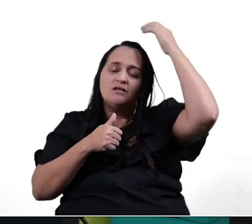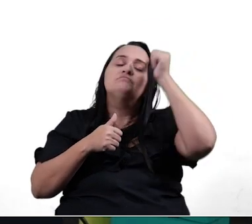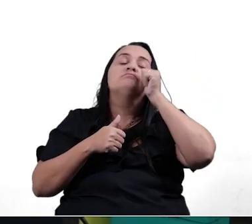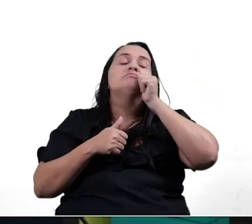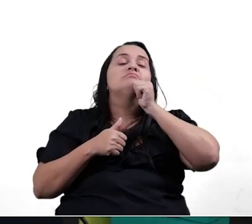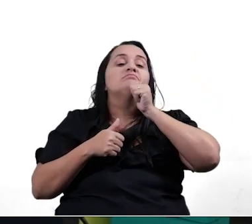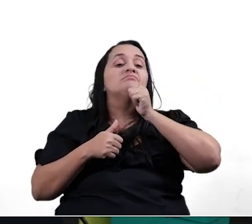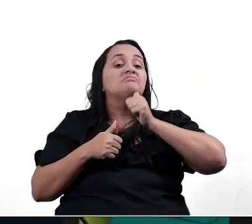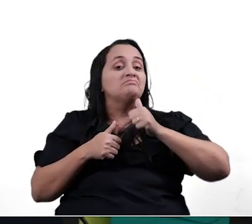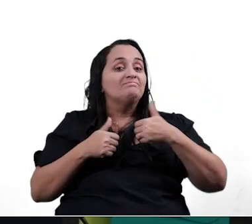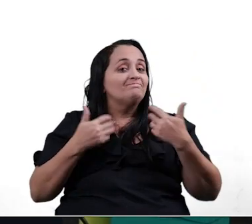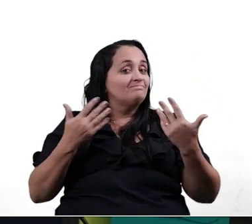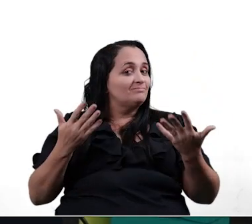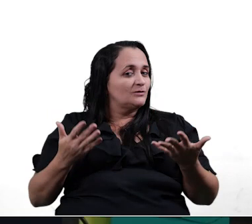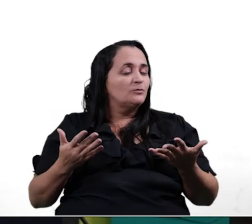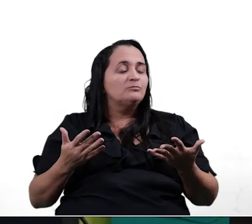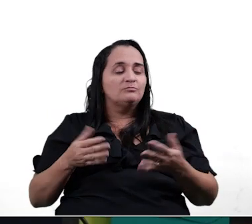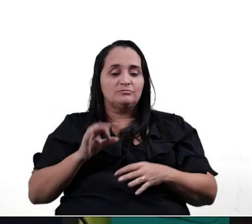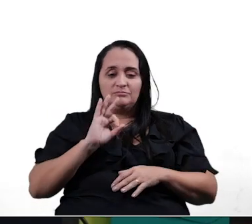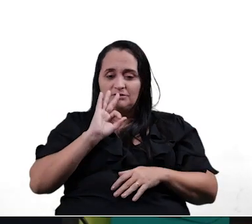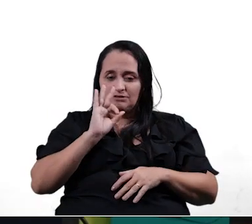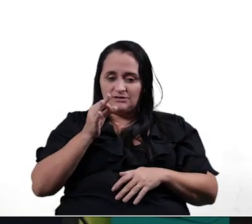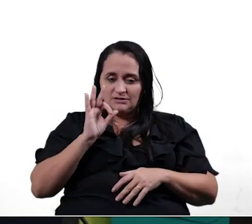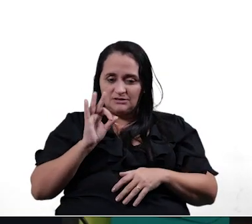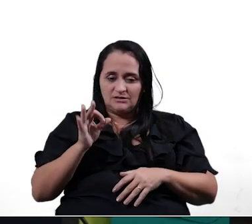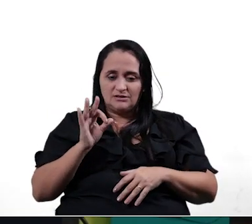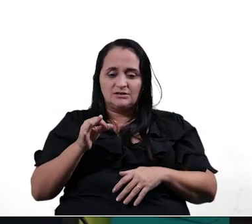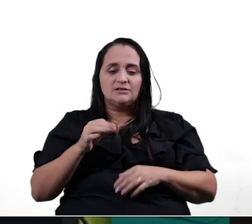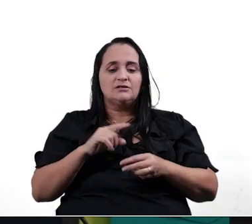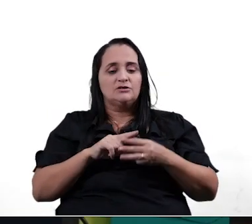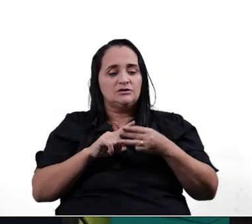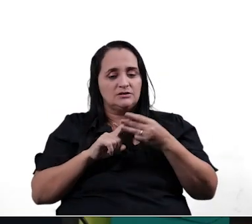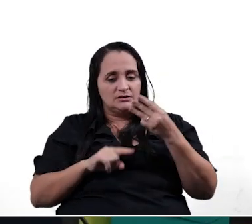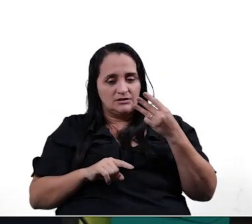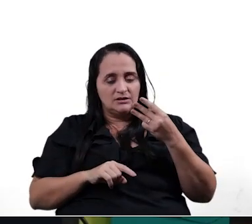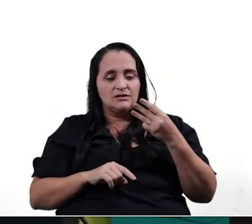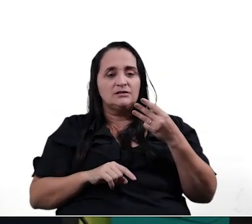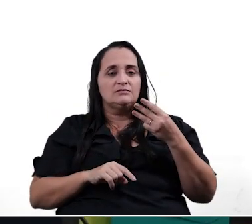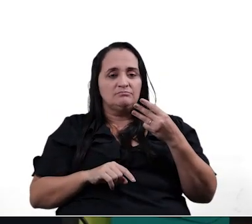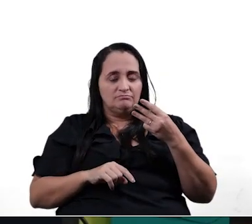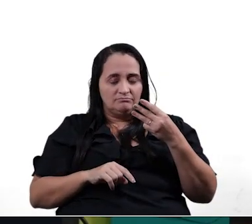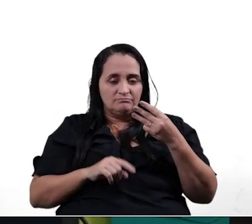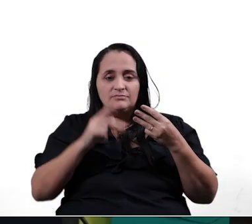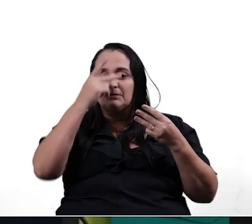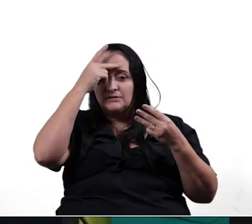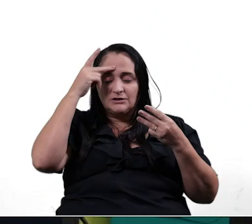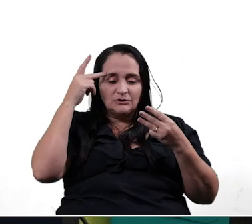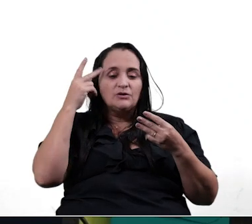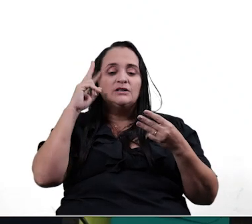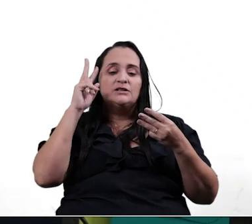Então, 3 personagens. Acertou quem disse que estamos falando de 3 personagens nessa história. Não é